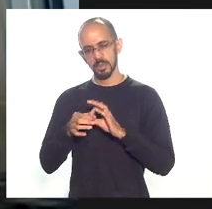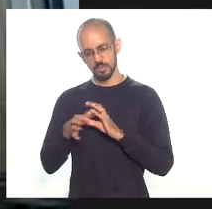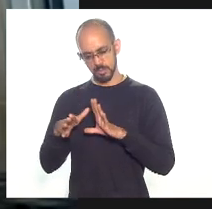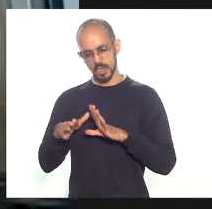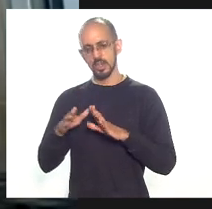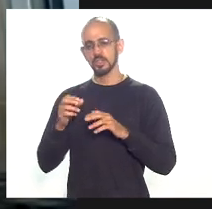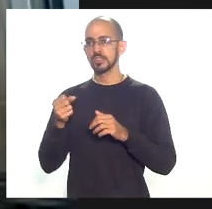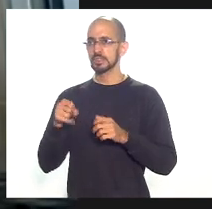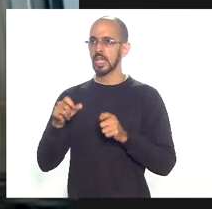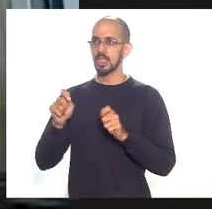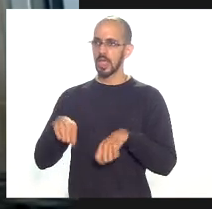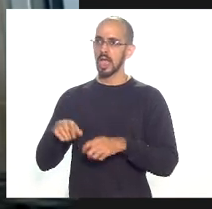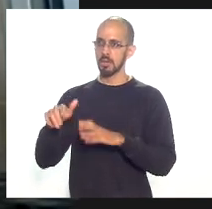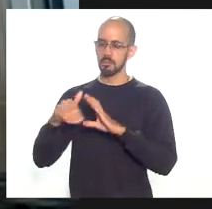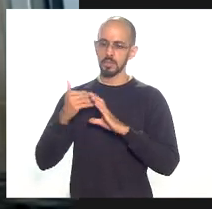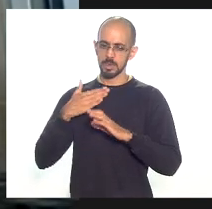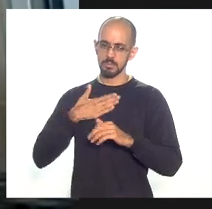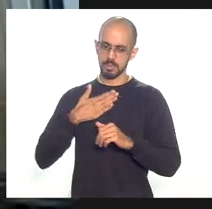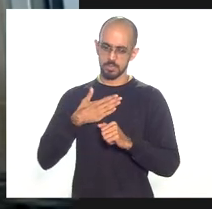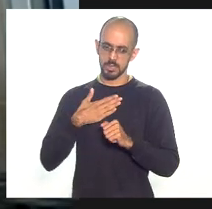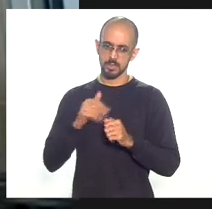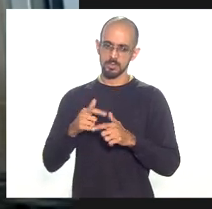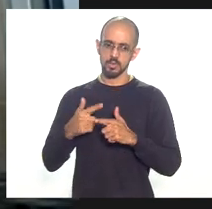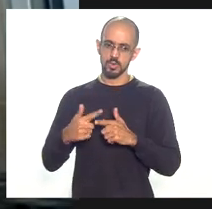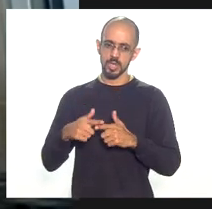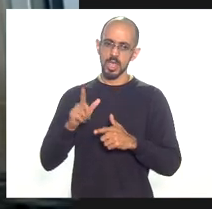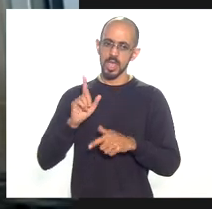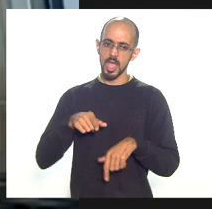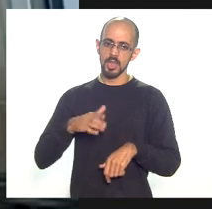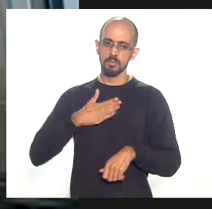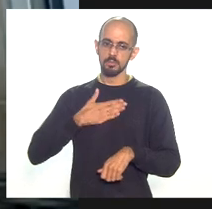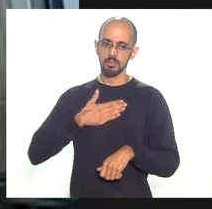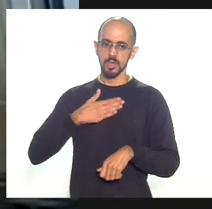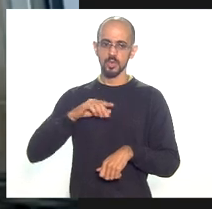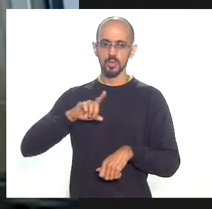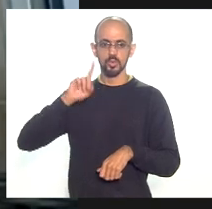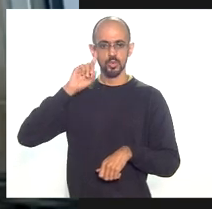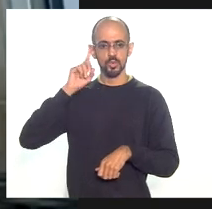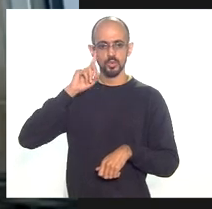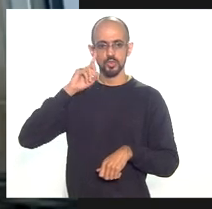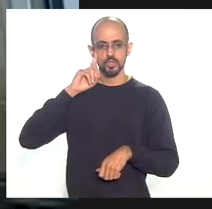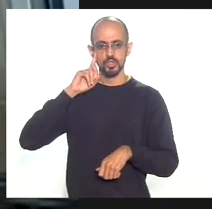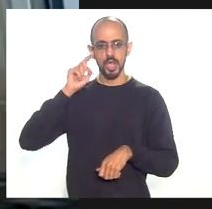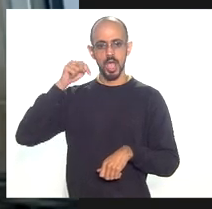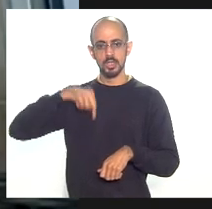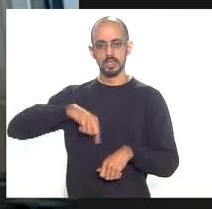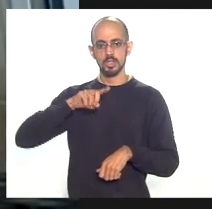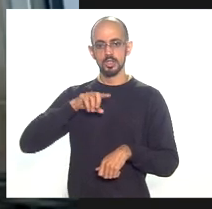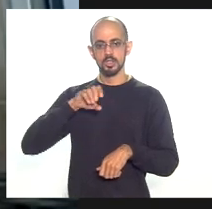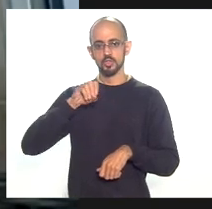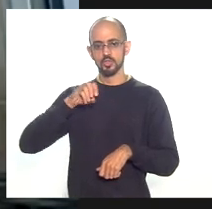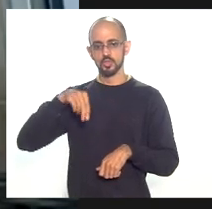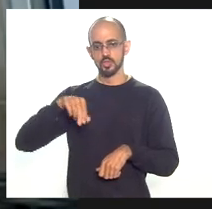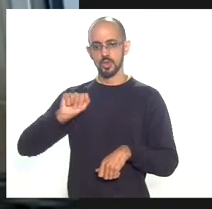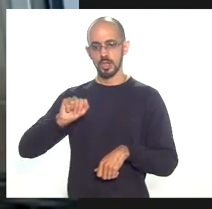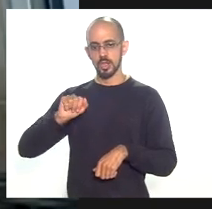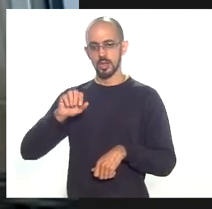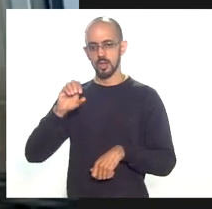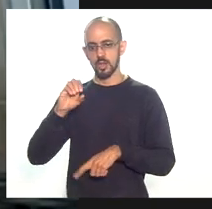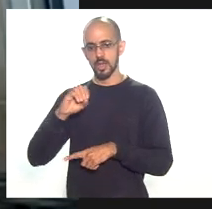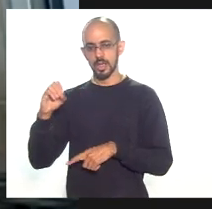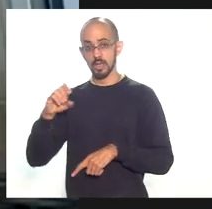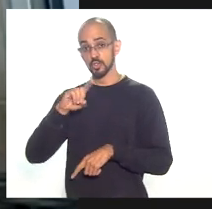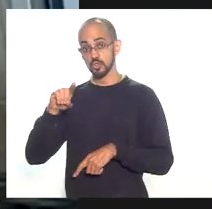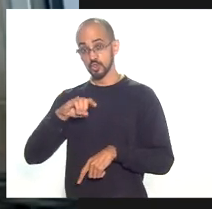possível eu gostaria sim porque isso faz parte do meu dia a dia aqui na zona oeste porque quando eu vou tratar de água para colocar água em uma